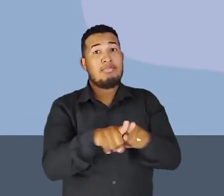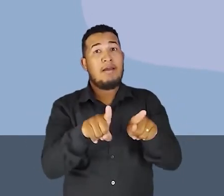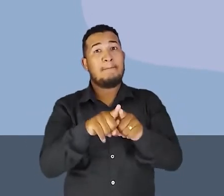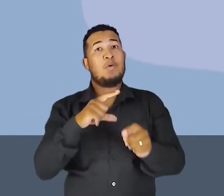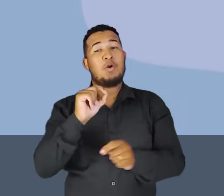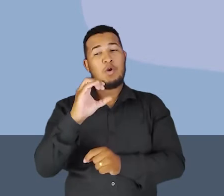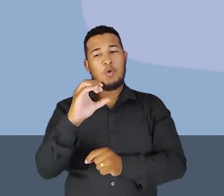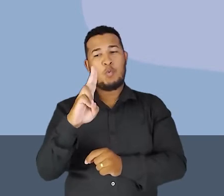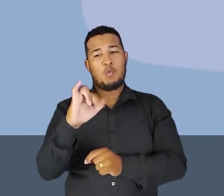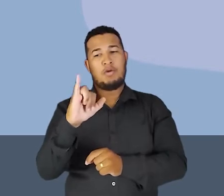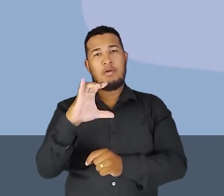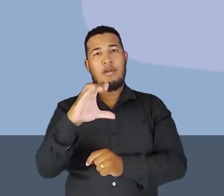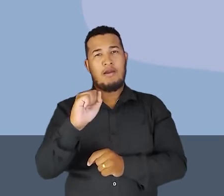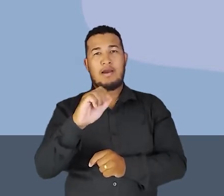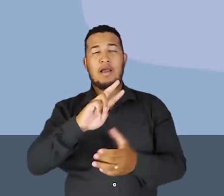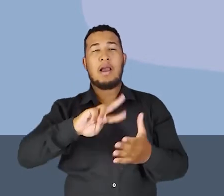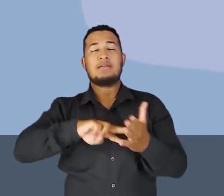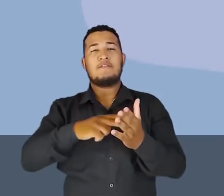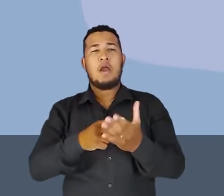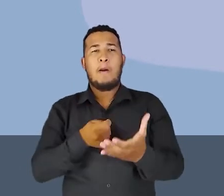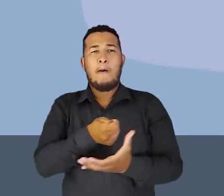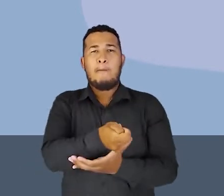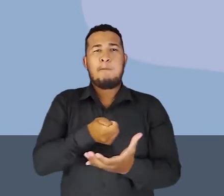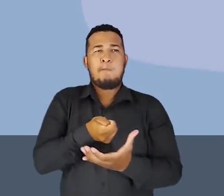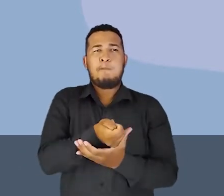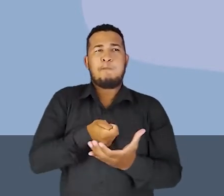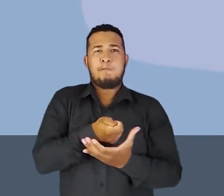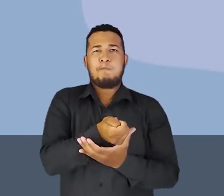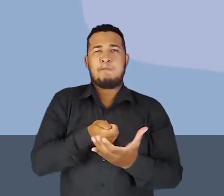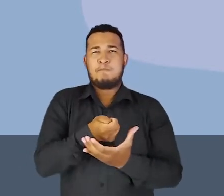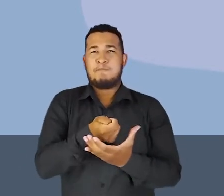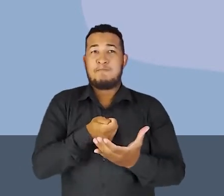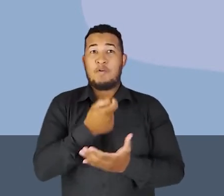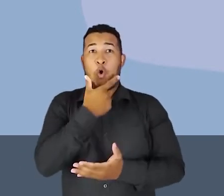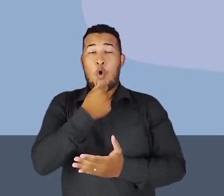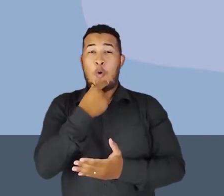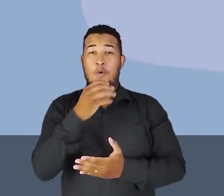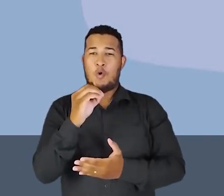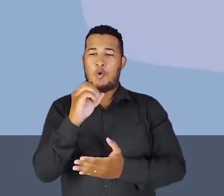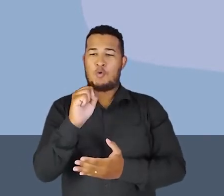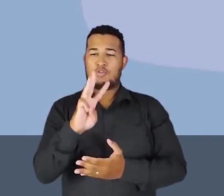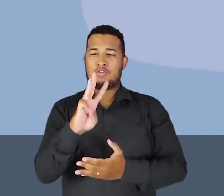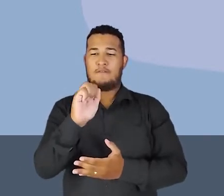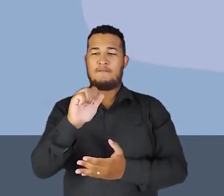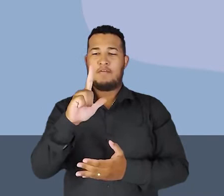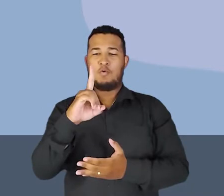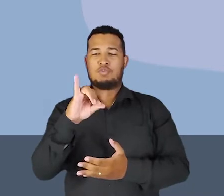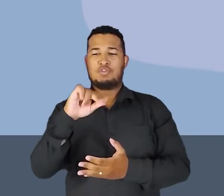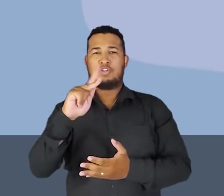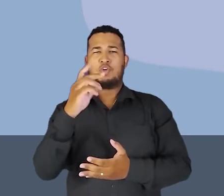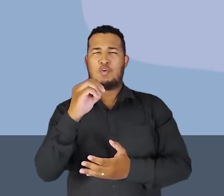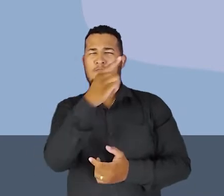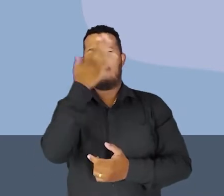tem essa figura fantástica que é o Oswaldinho da cuíca, um cara muito tradicional no samba, paulista.